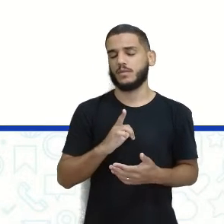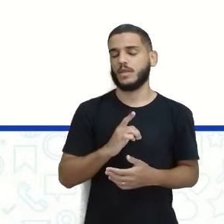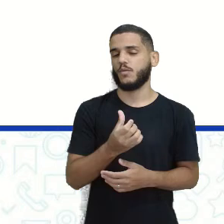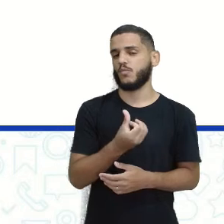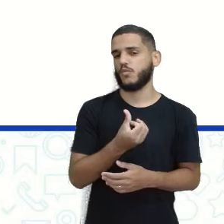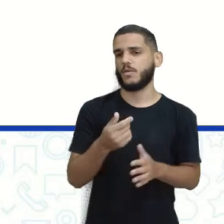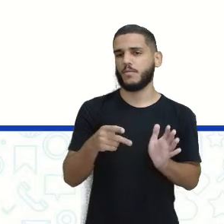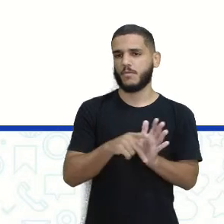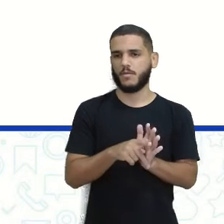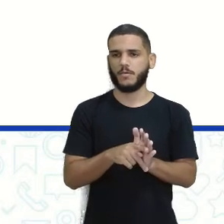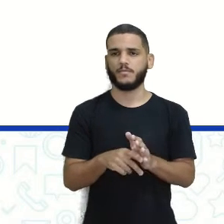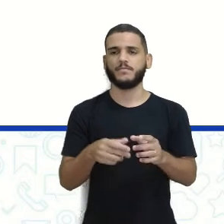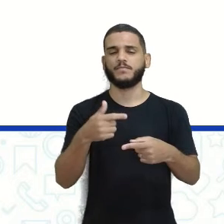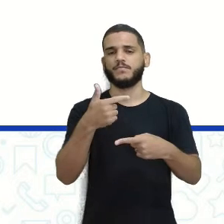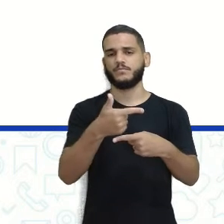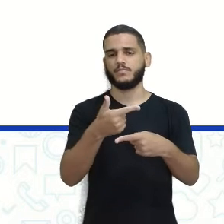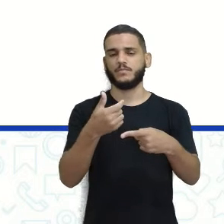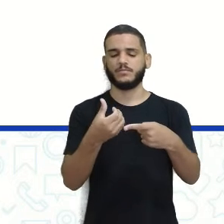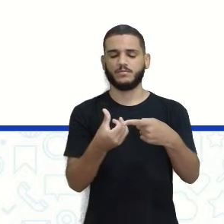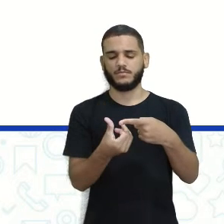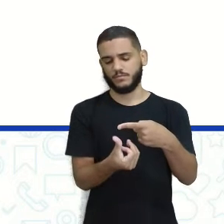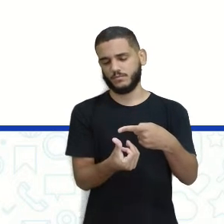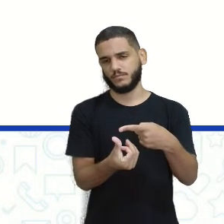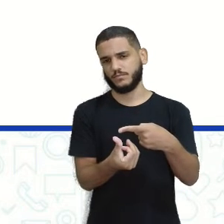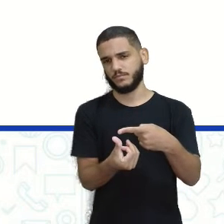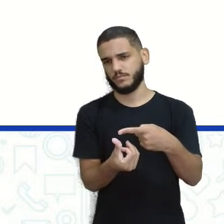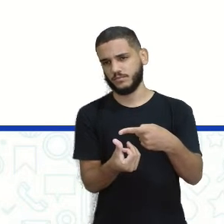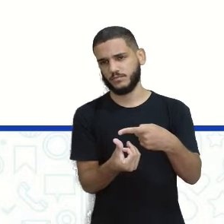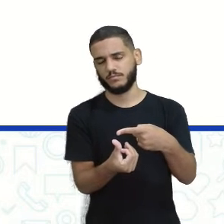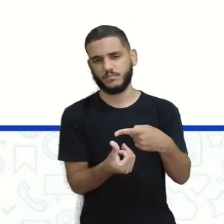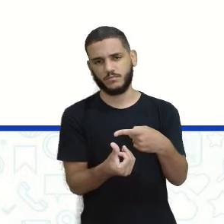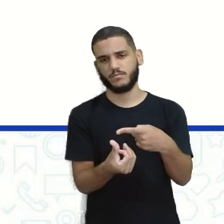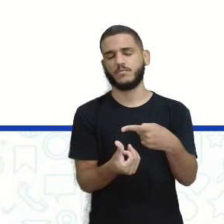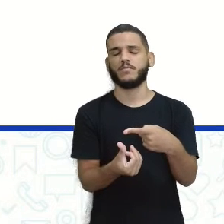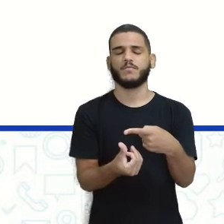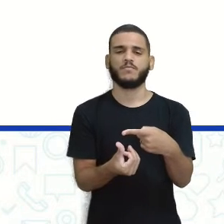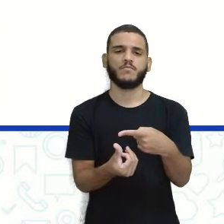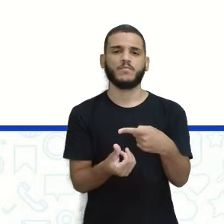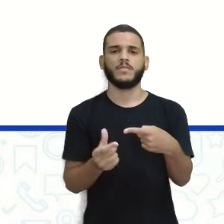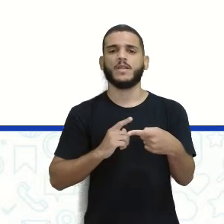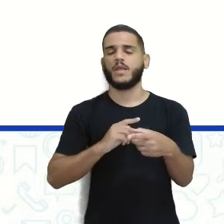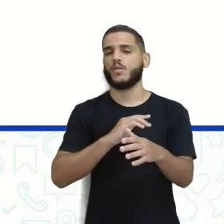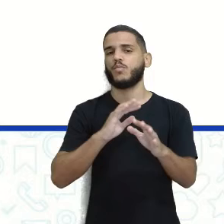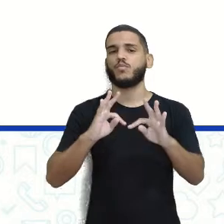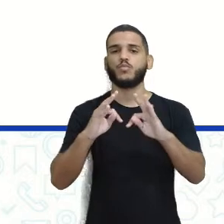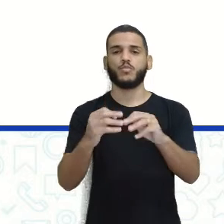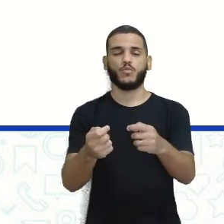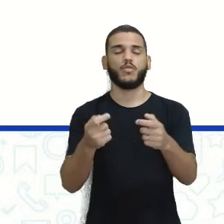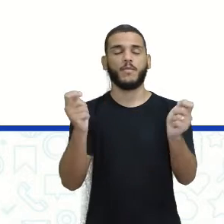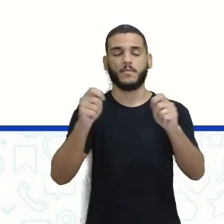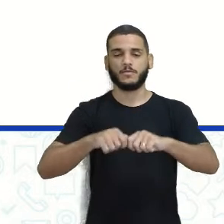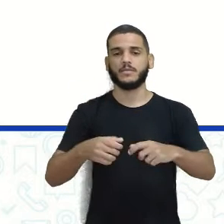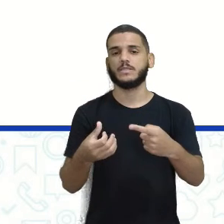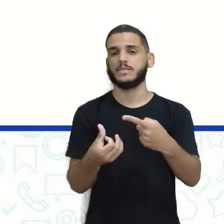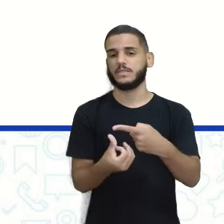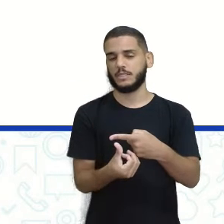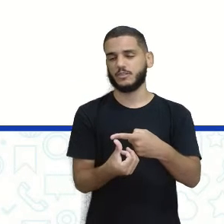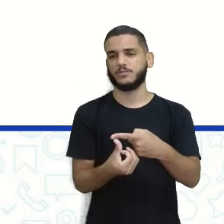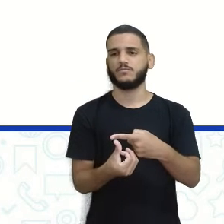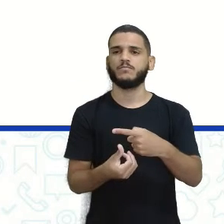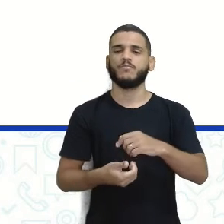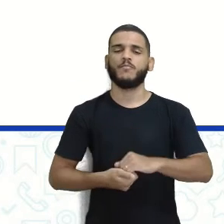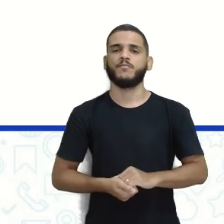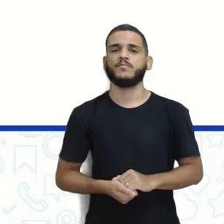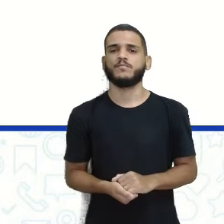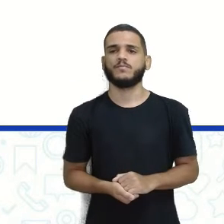lá. Então, eu vou ter 2 possibilidades, que é o que eu procuro, e todas as possibilidades são 6.